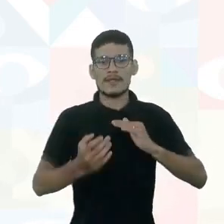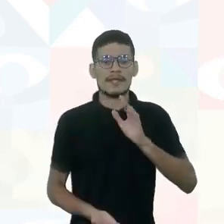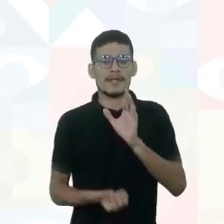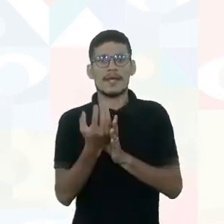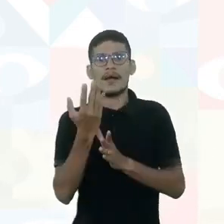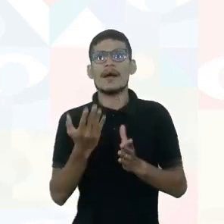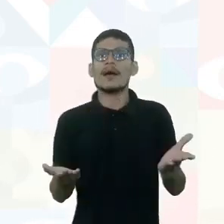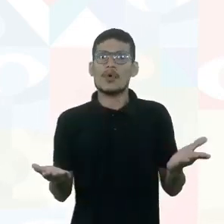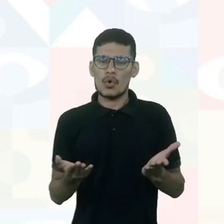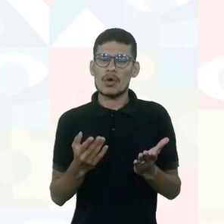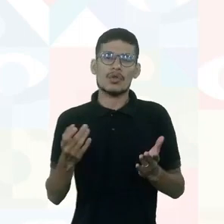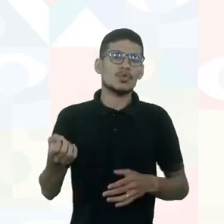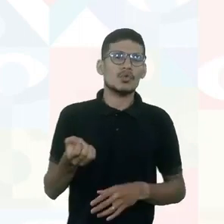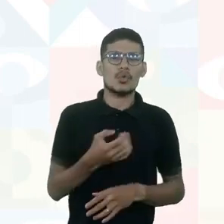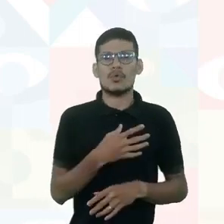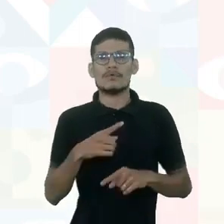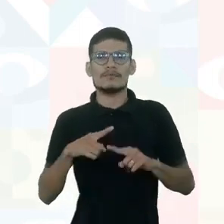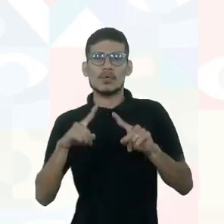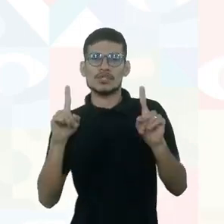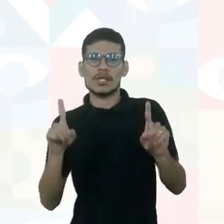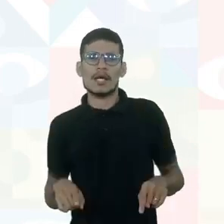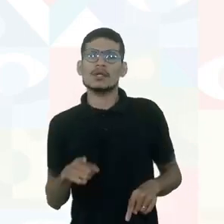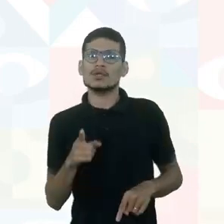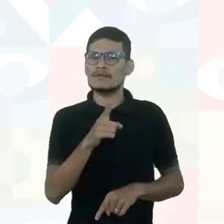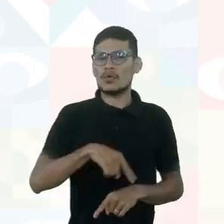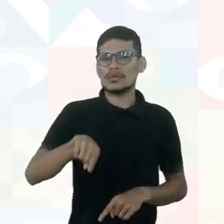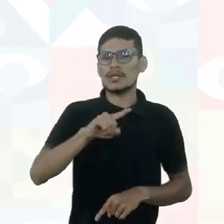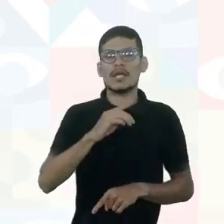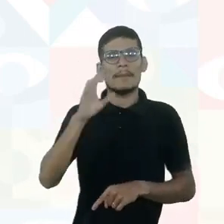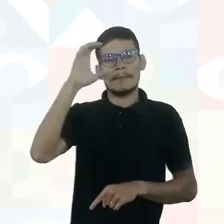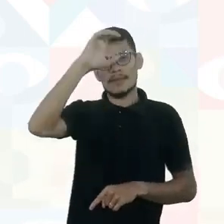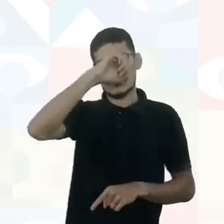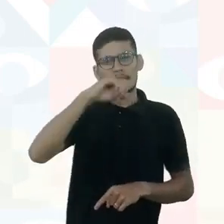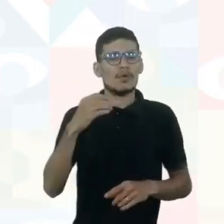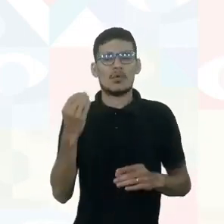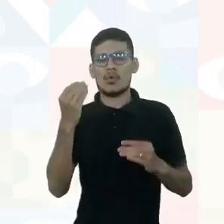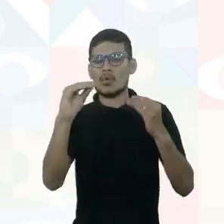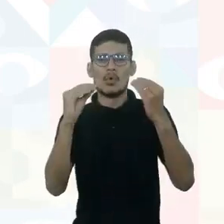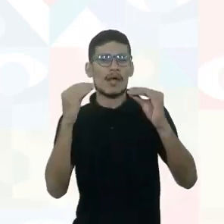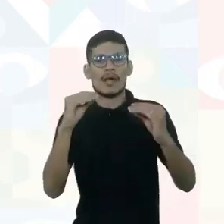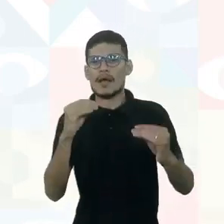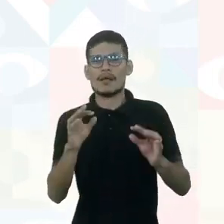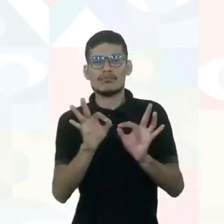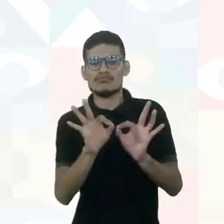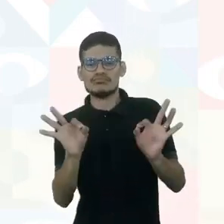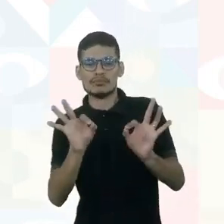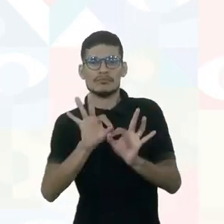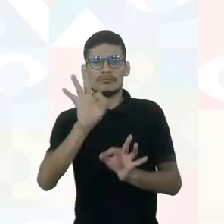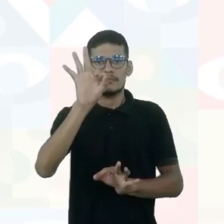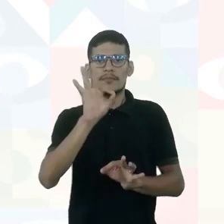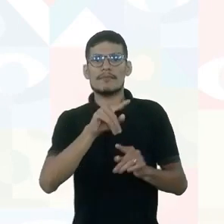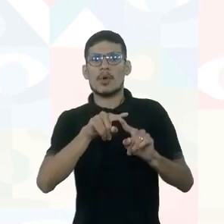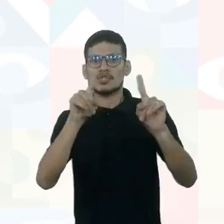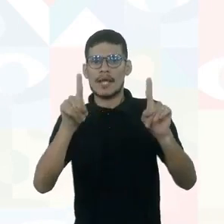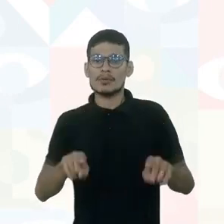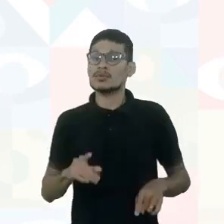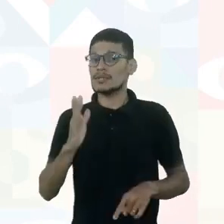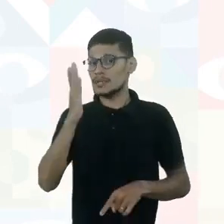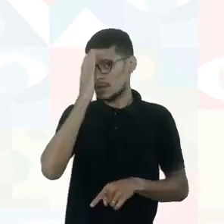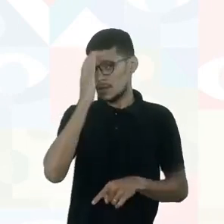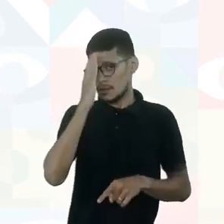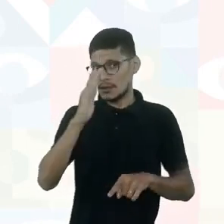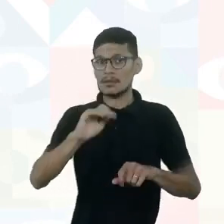criar um novo projeto, você vai aprender a colocar as dimensões do projeto e entender, né, como